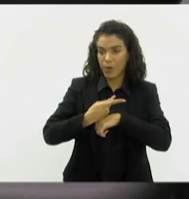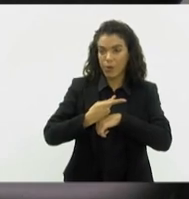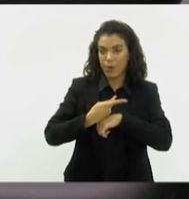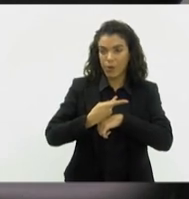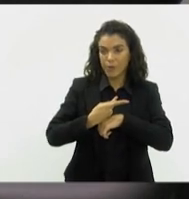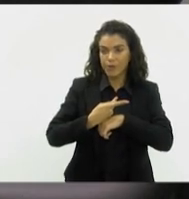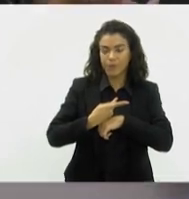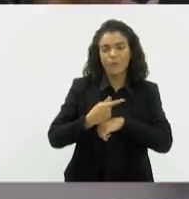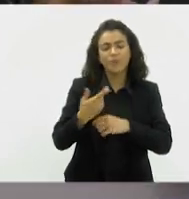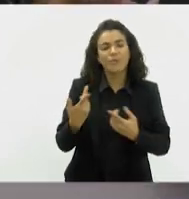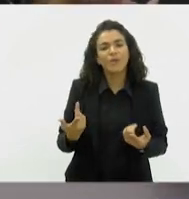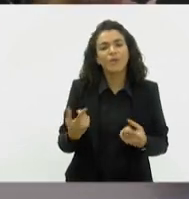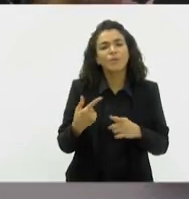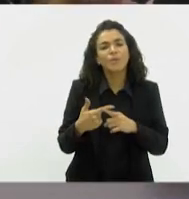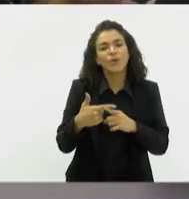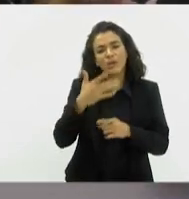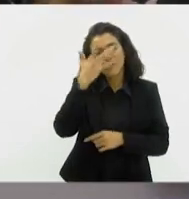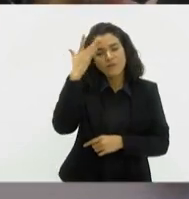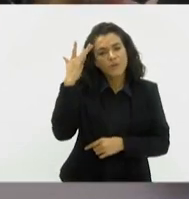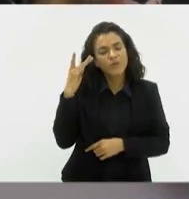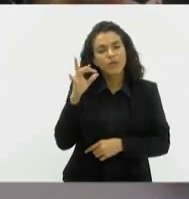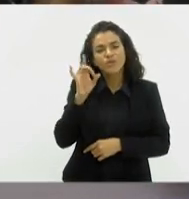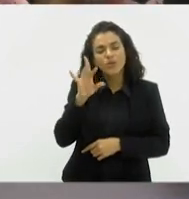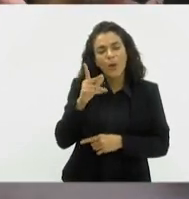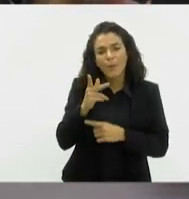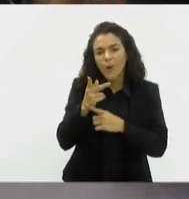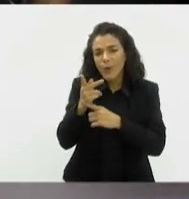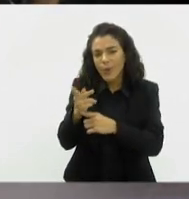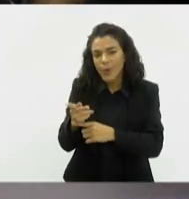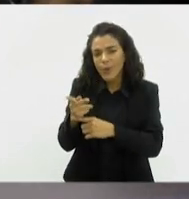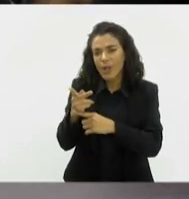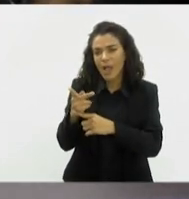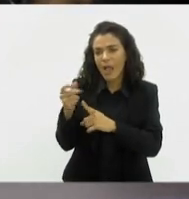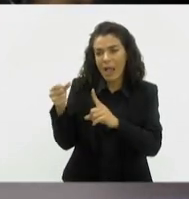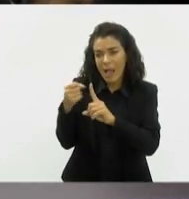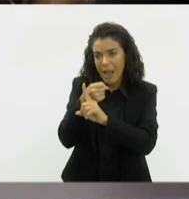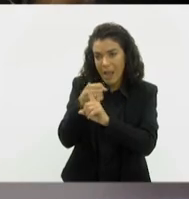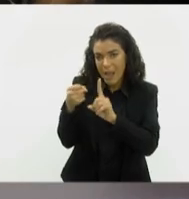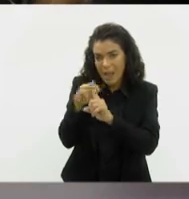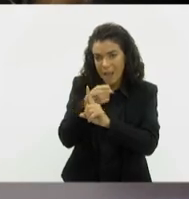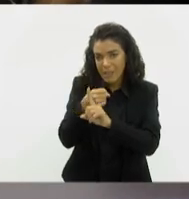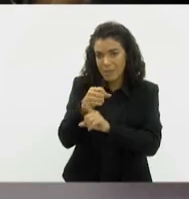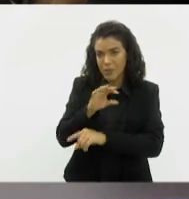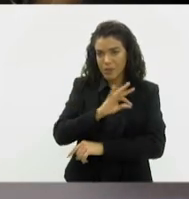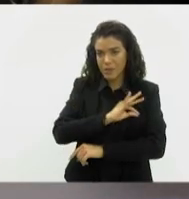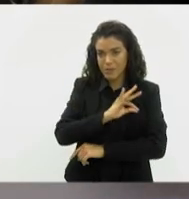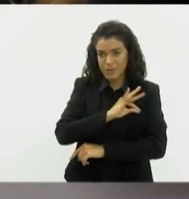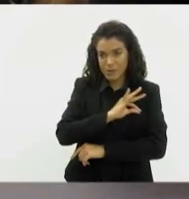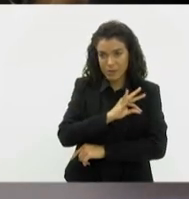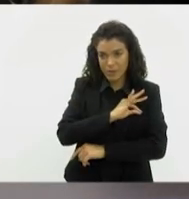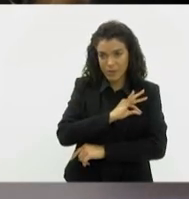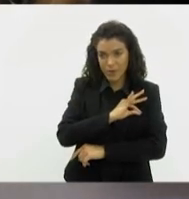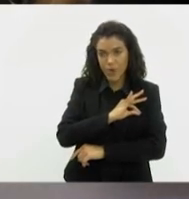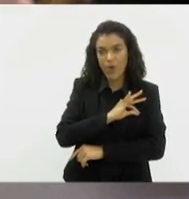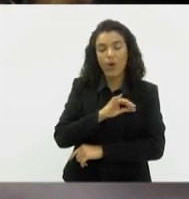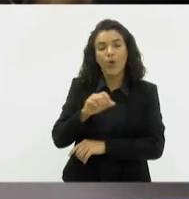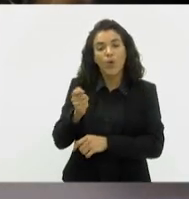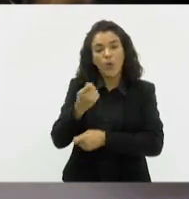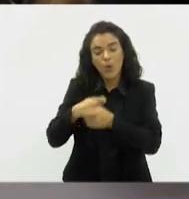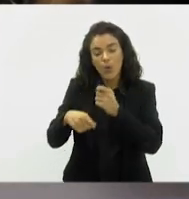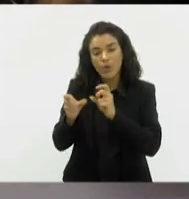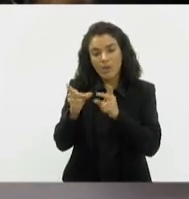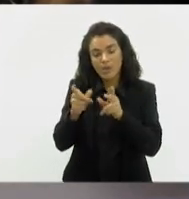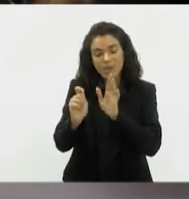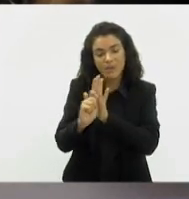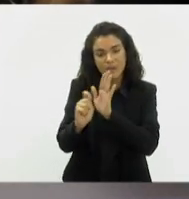direitos. Mas curiosamente, as pessoas que lhe procuram são só pessoas que são agredidas supostamente por policiais. O tráfico agride as pessoas diariamente